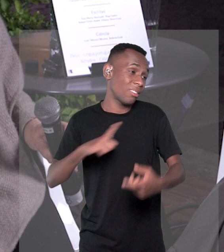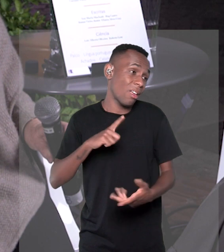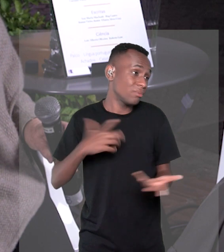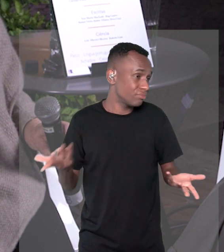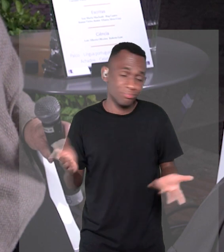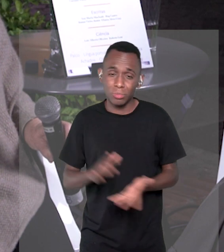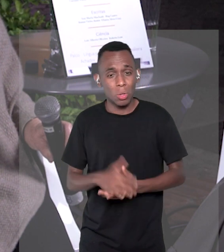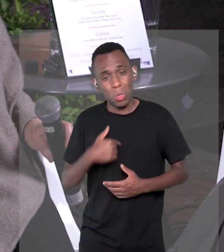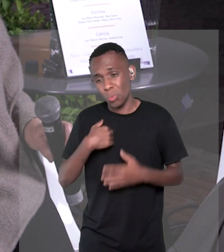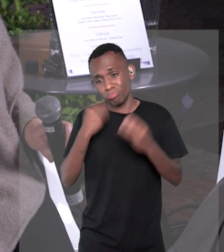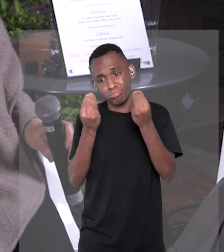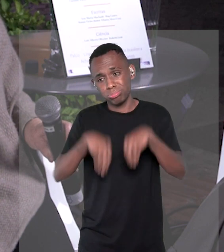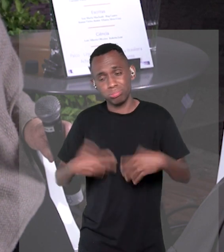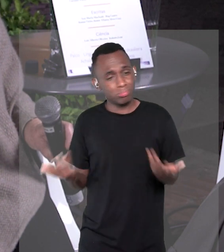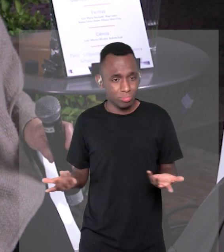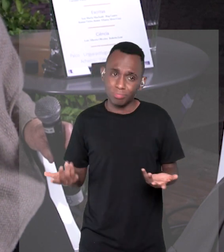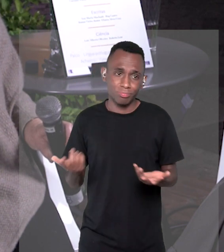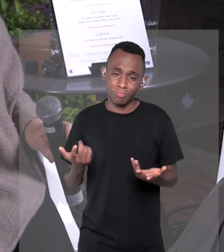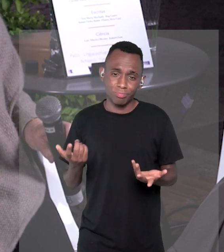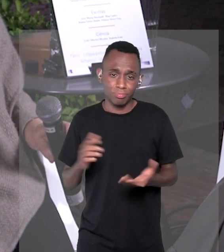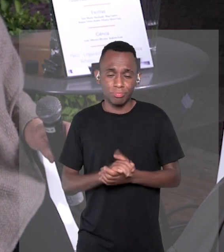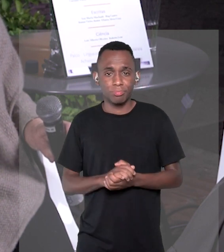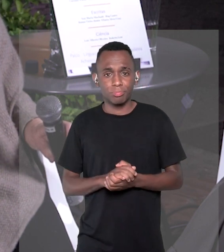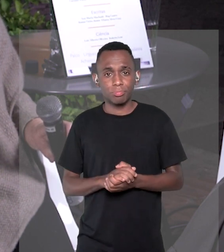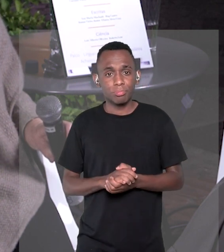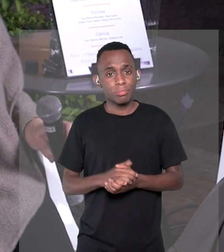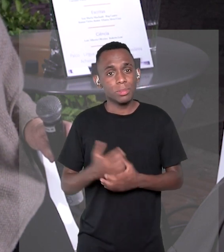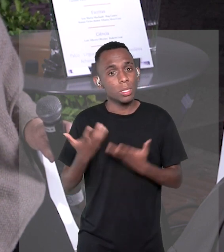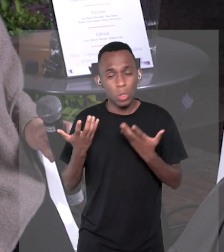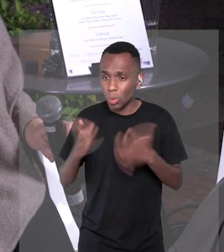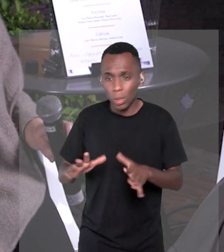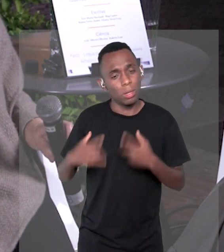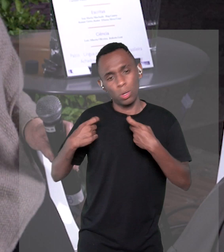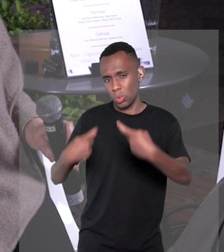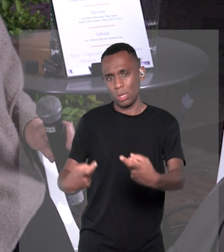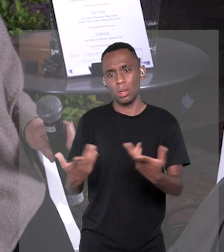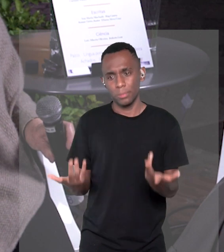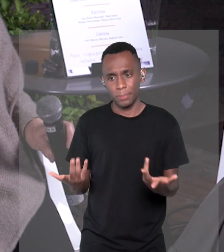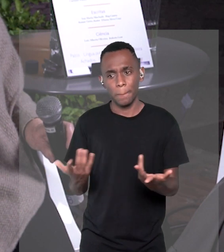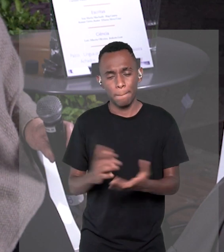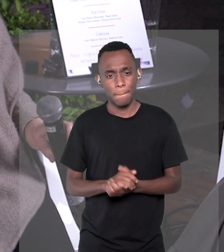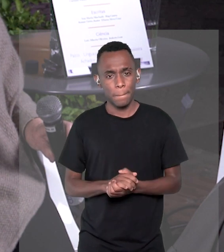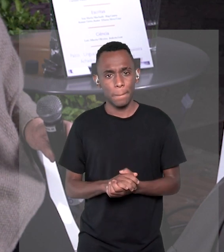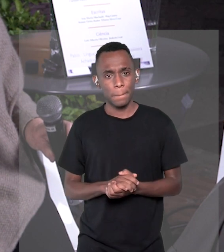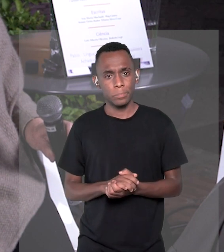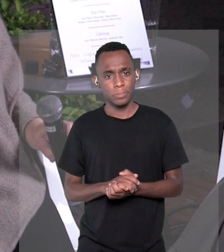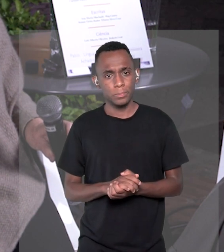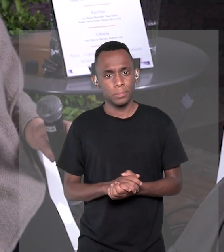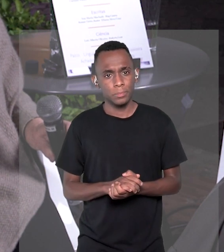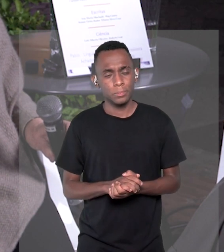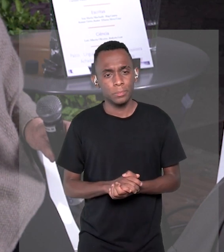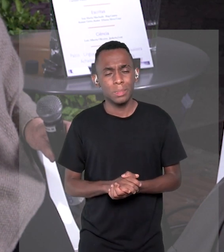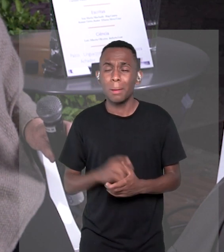escrevo sobre paz a minha vida inteira, desde meus tempos de internato quase, e o mundo tem mais de 100 guerras. Eu sou